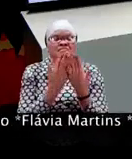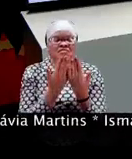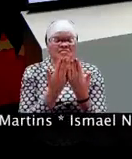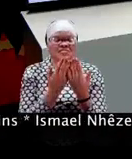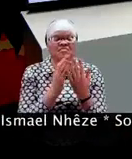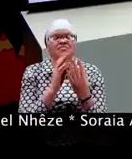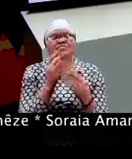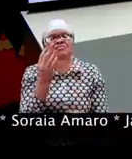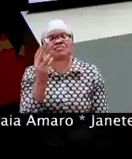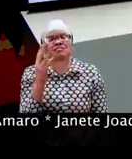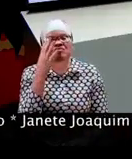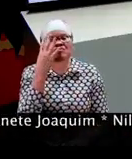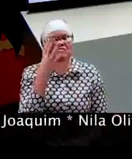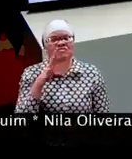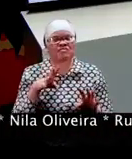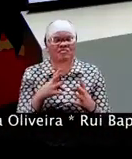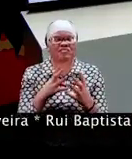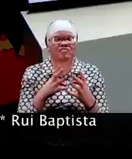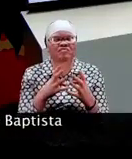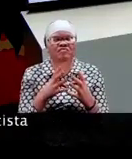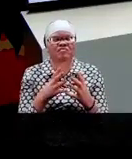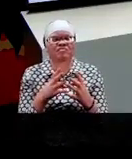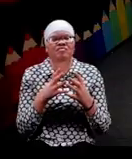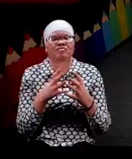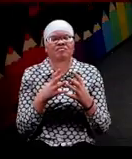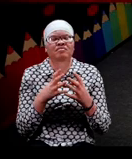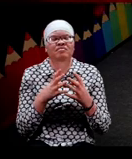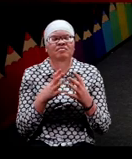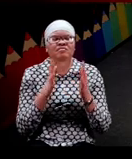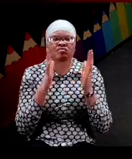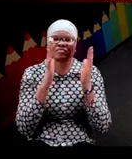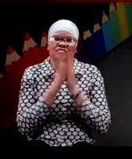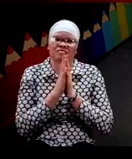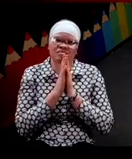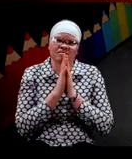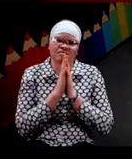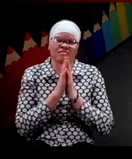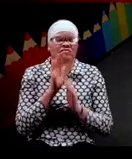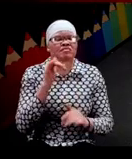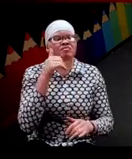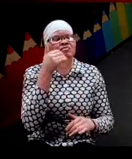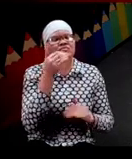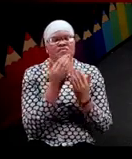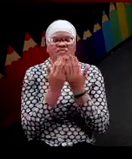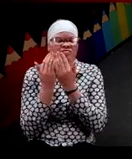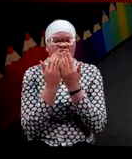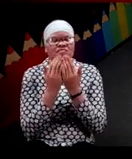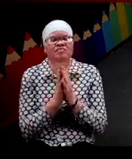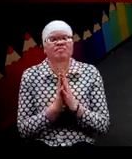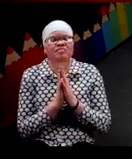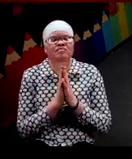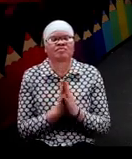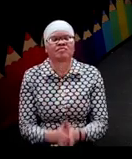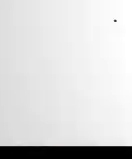o livro de matemática da quarta classe estamos agradecidos até